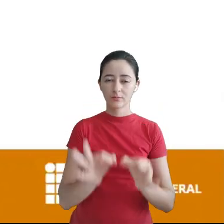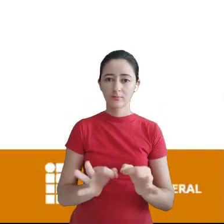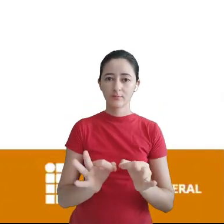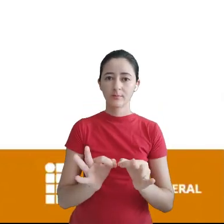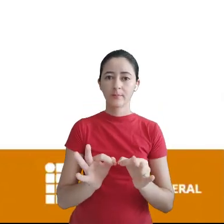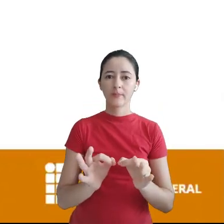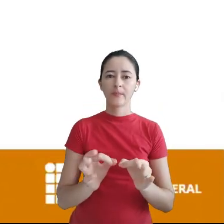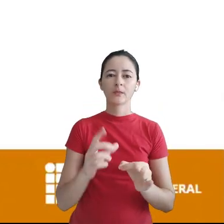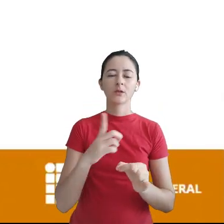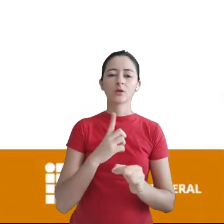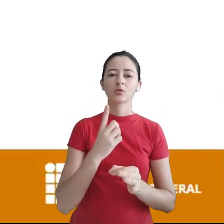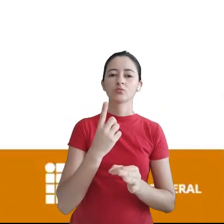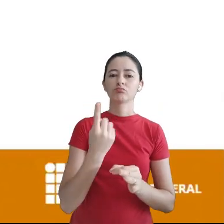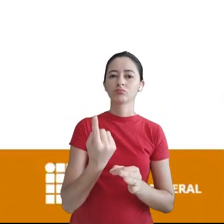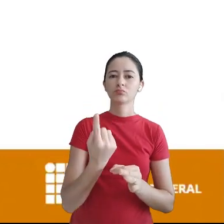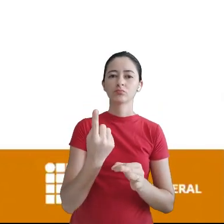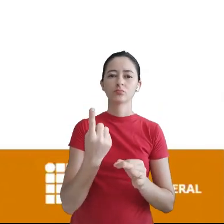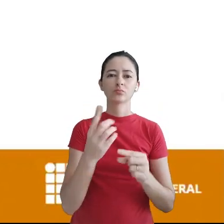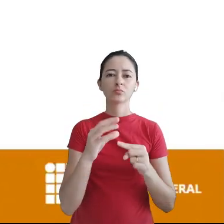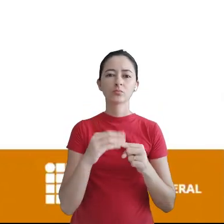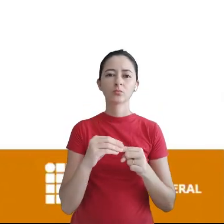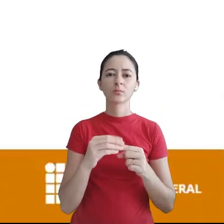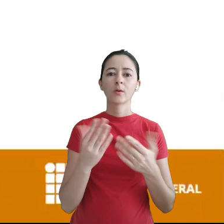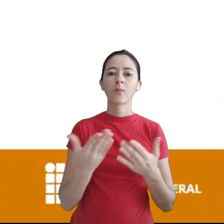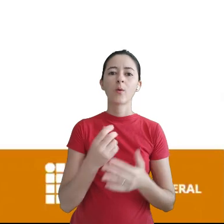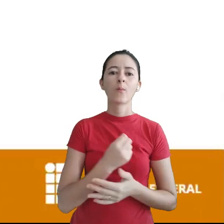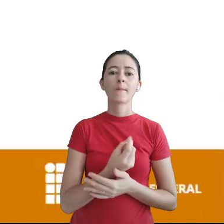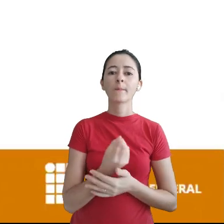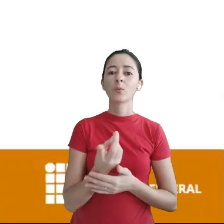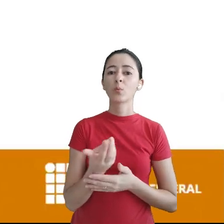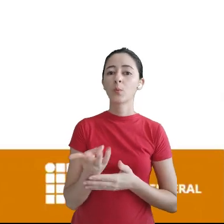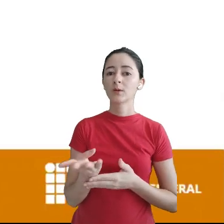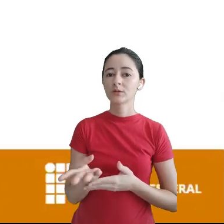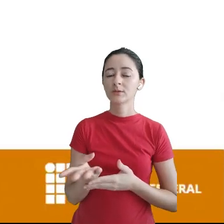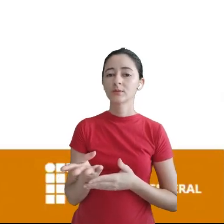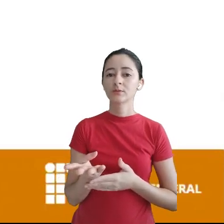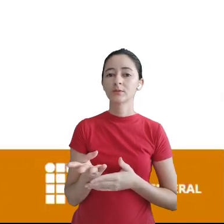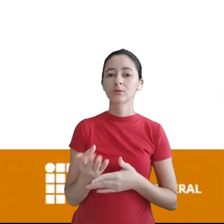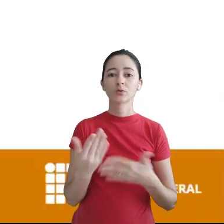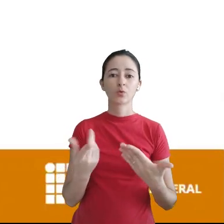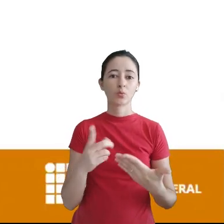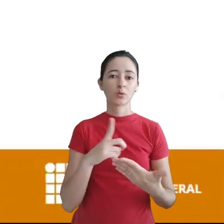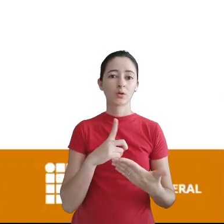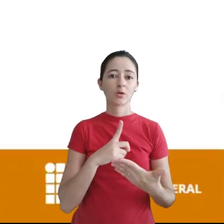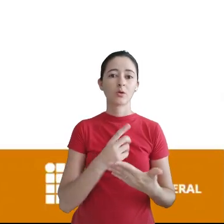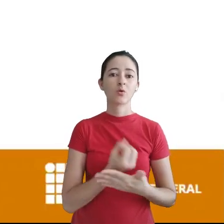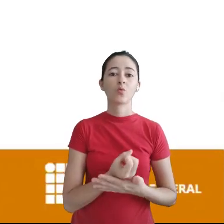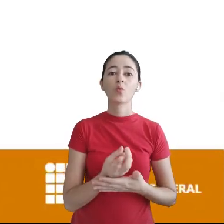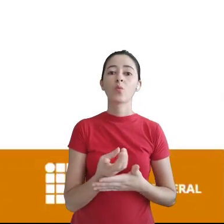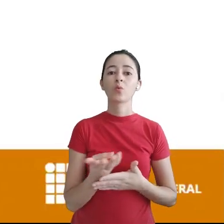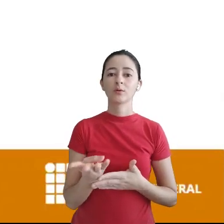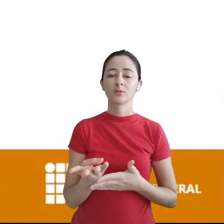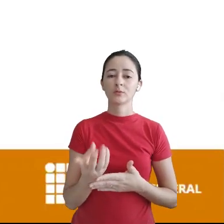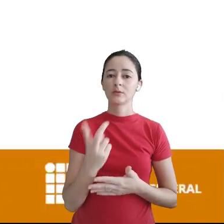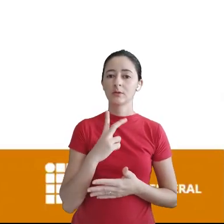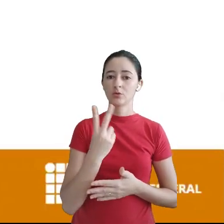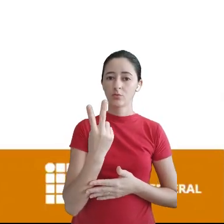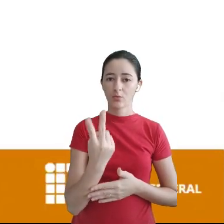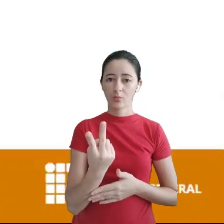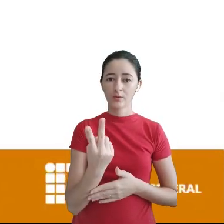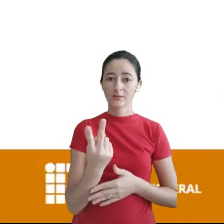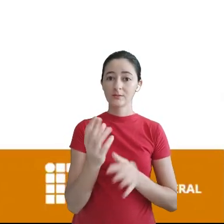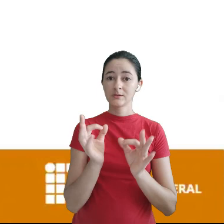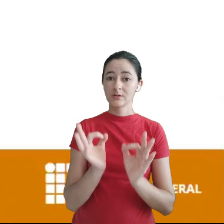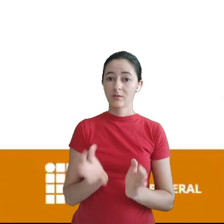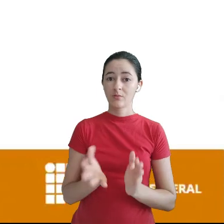produto. Então, eu tenho aqui um produto. Qual é a quantidade desse produto que eu tenho? Qual é quantidade